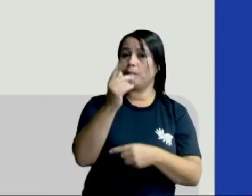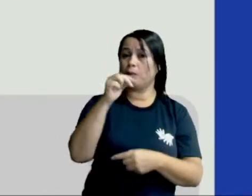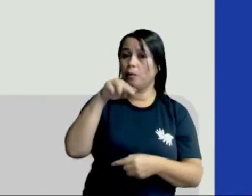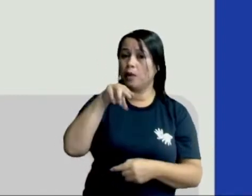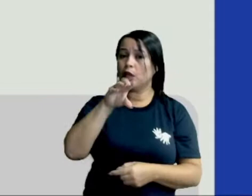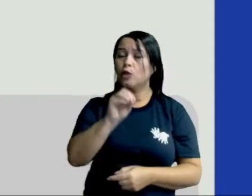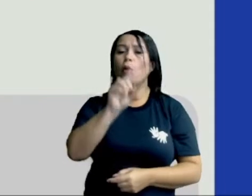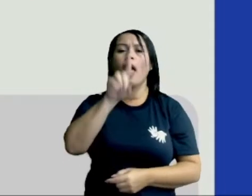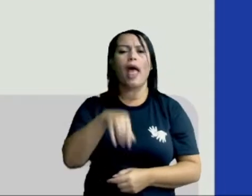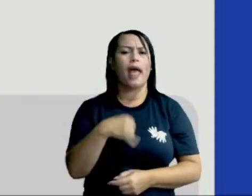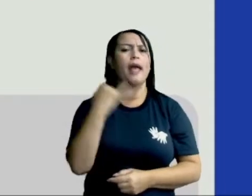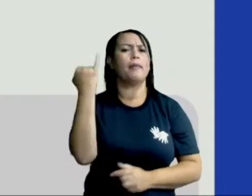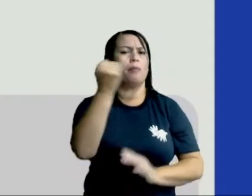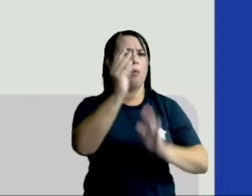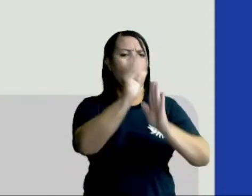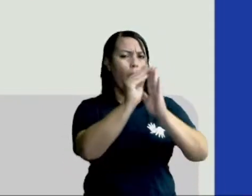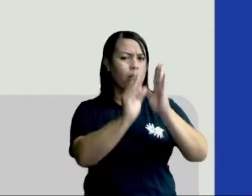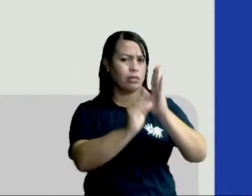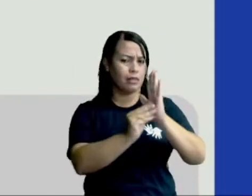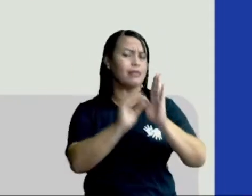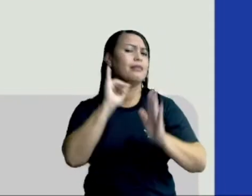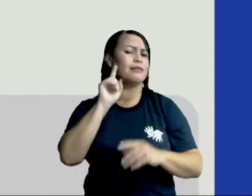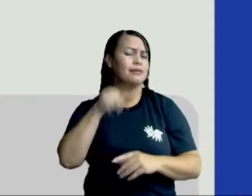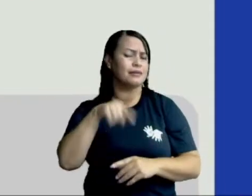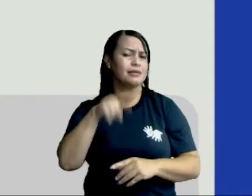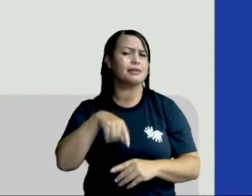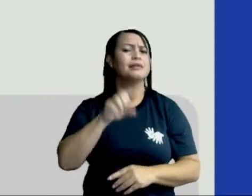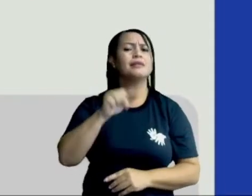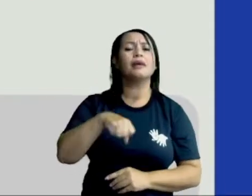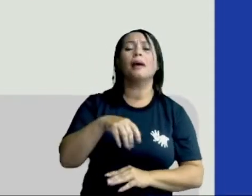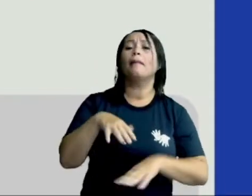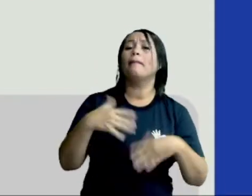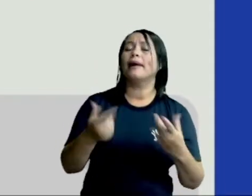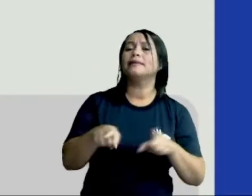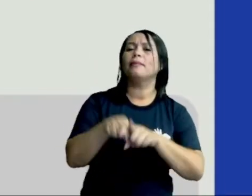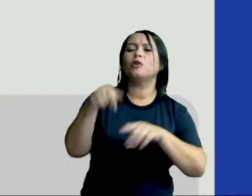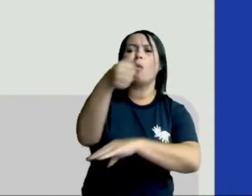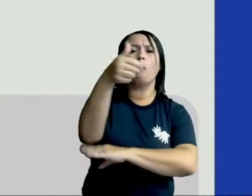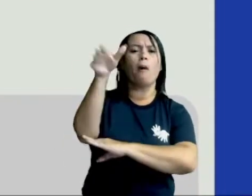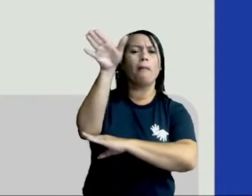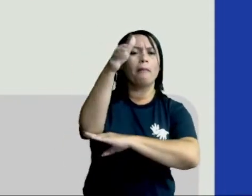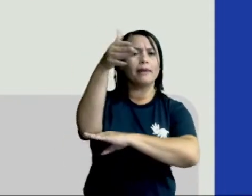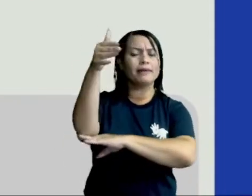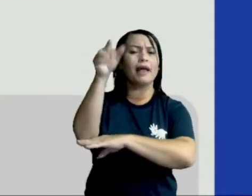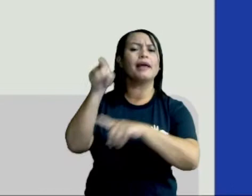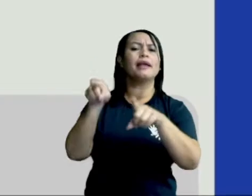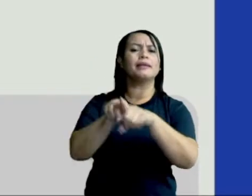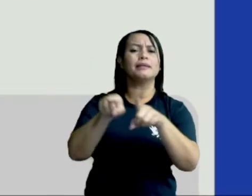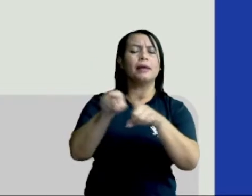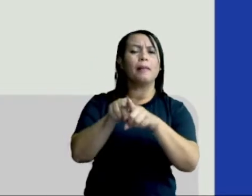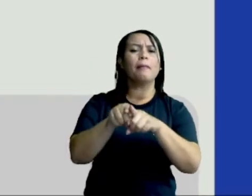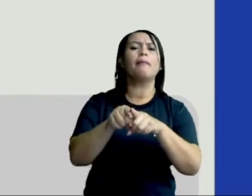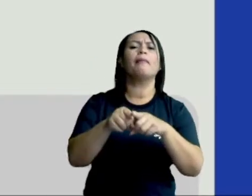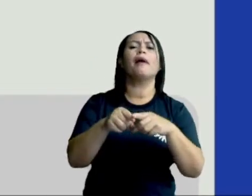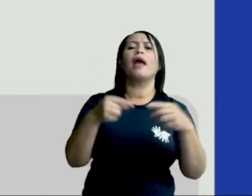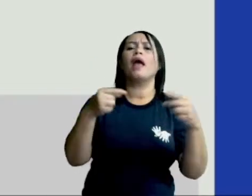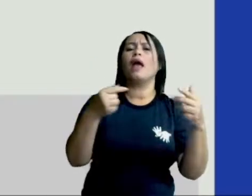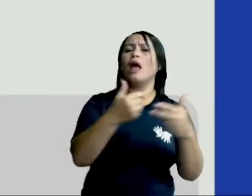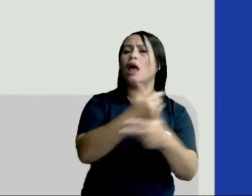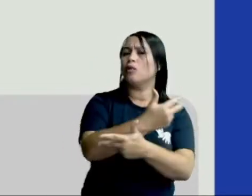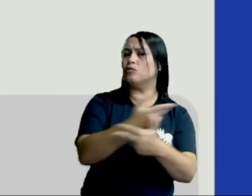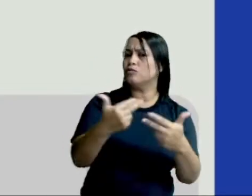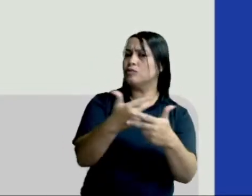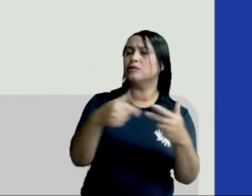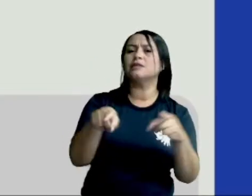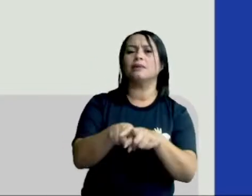elemento importante, assim como a bandeira, assim como os monumentos físicos